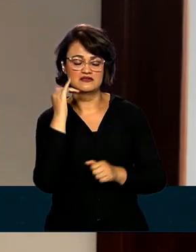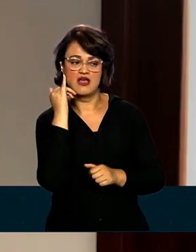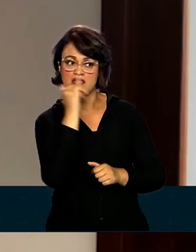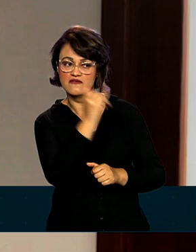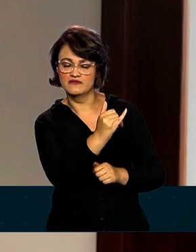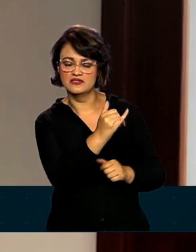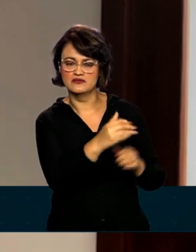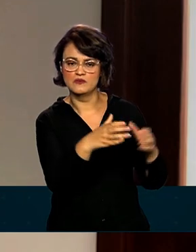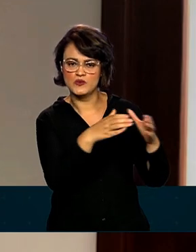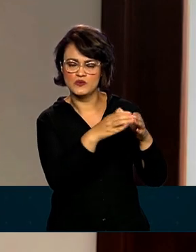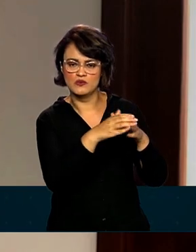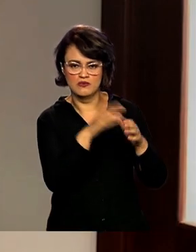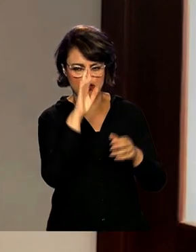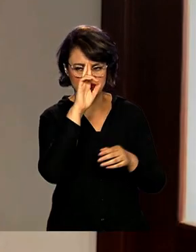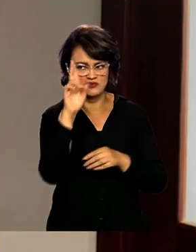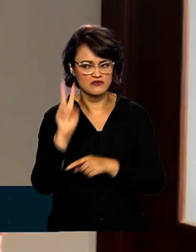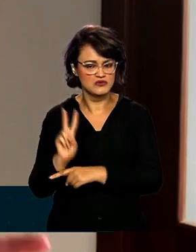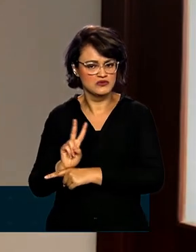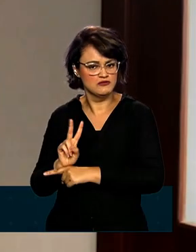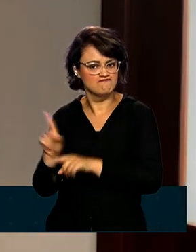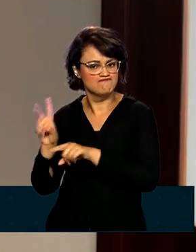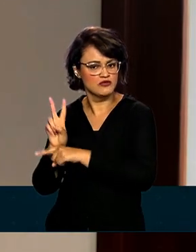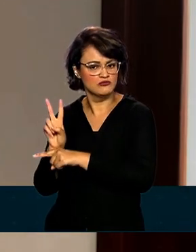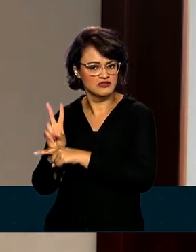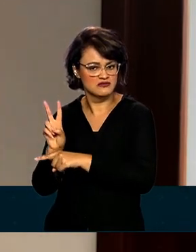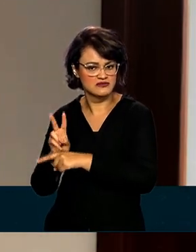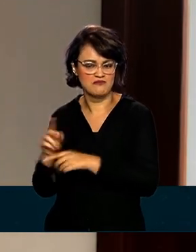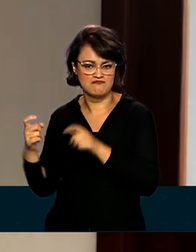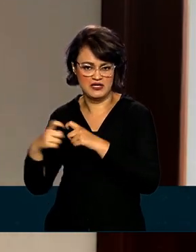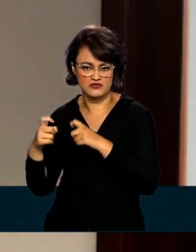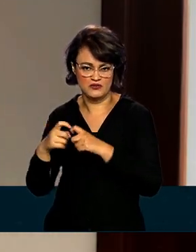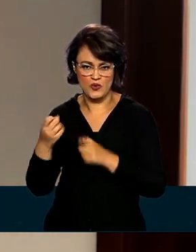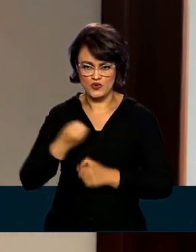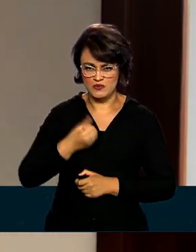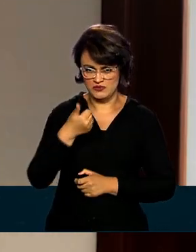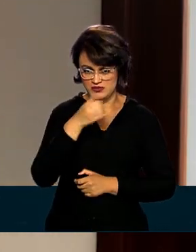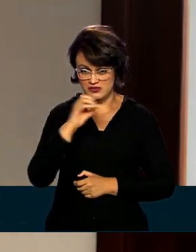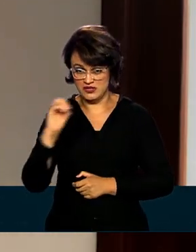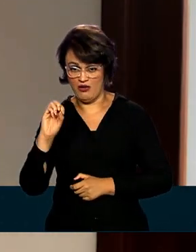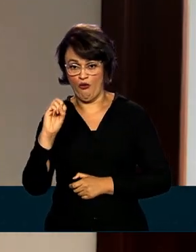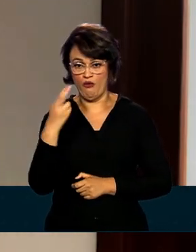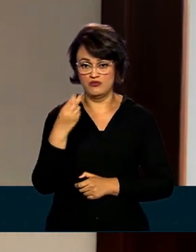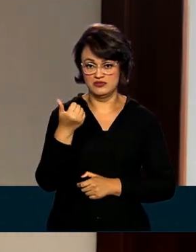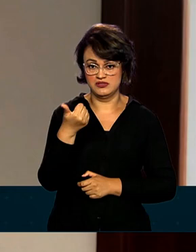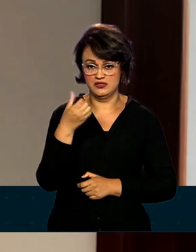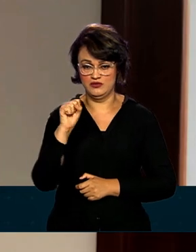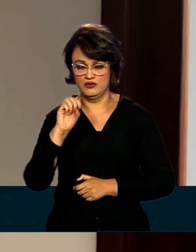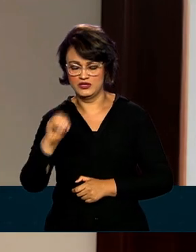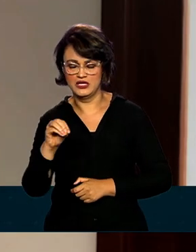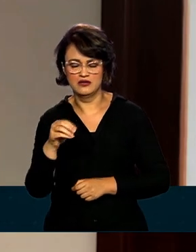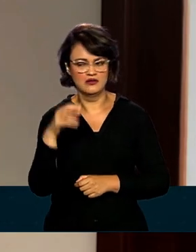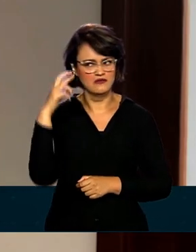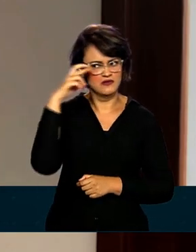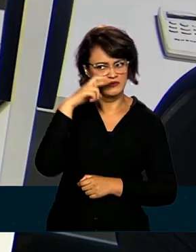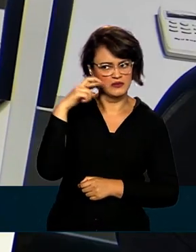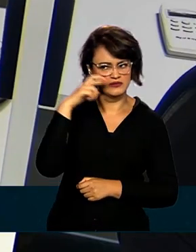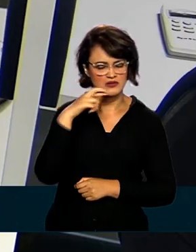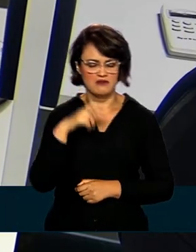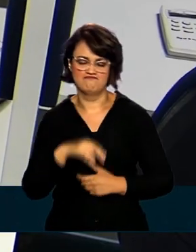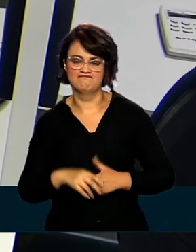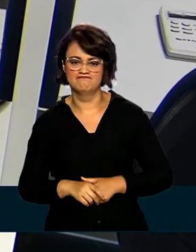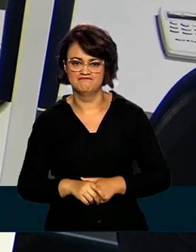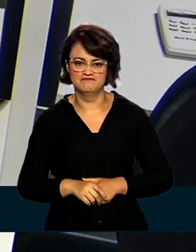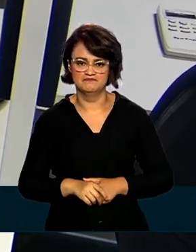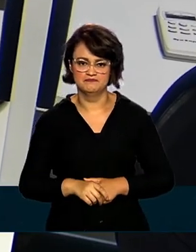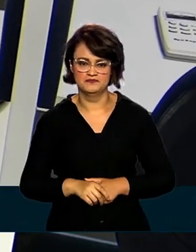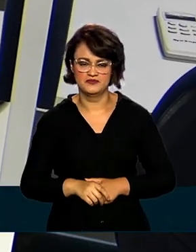e responsabilização. O Disque 100 ou Ligue 180 vão monitorar as providências adotadas. O